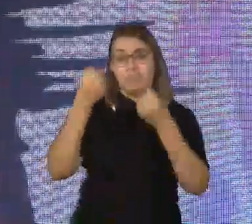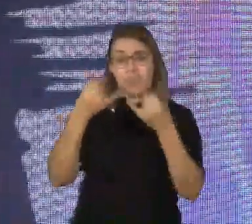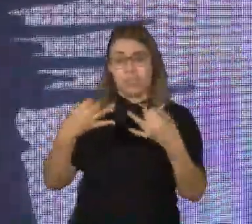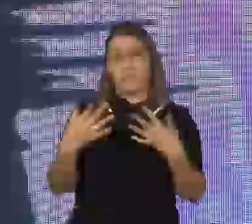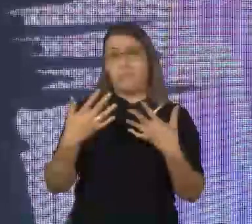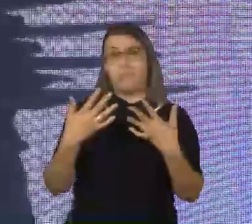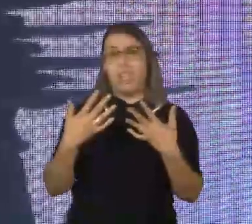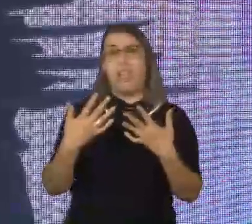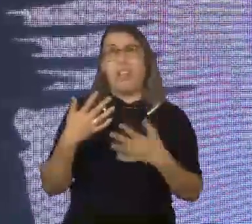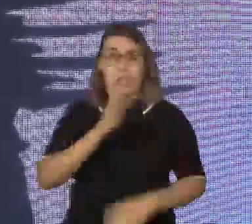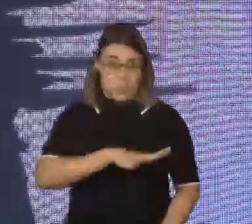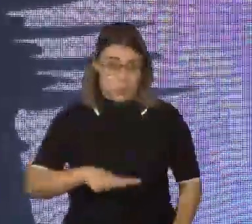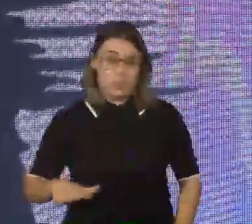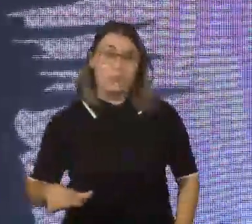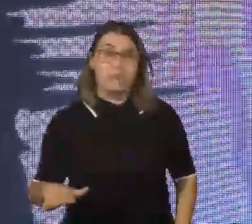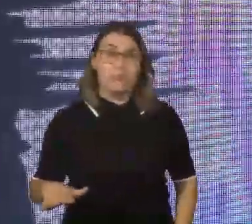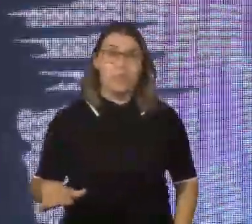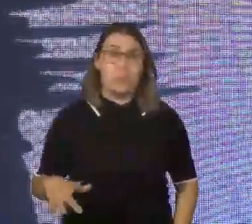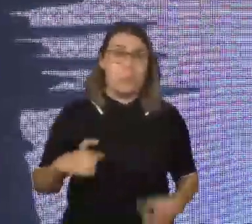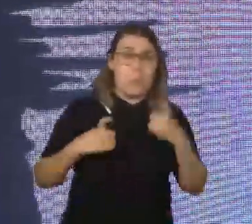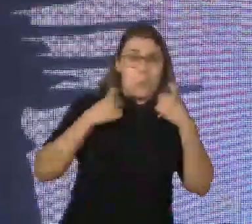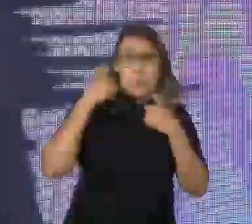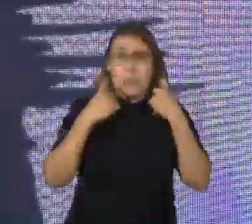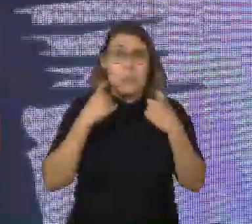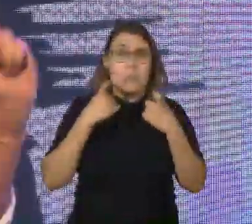que a preocupação não precisa ser tão grande.